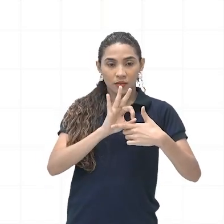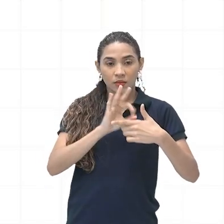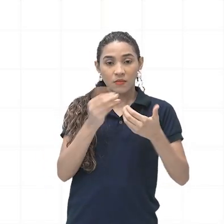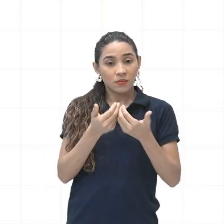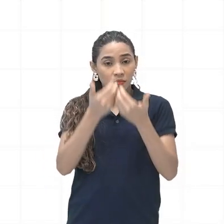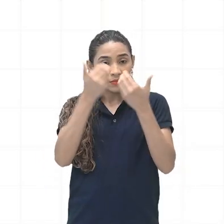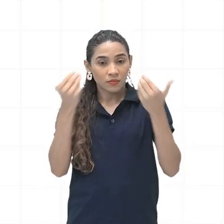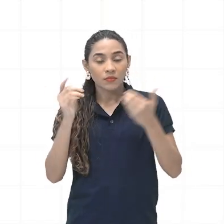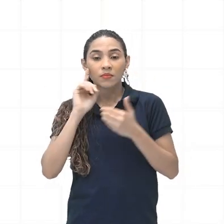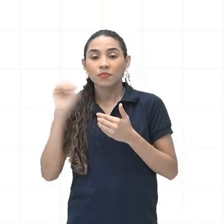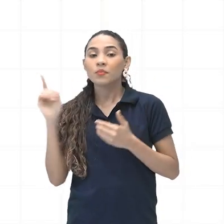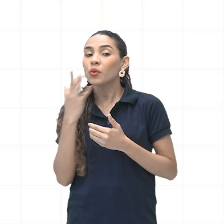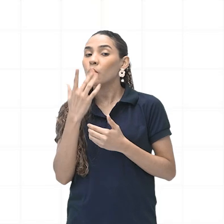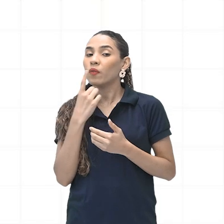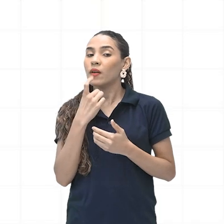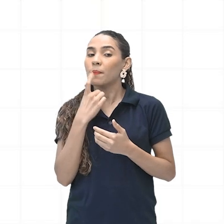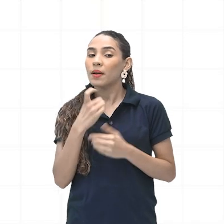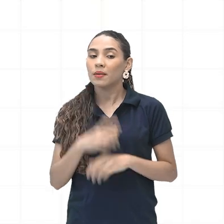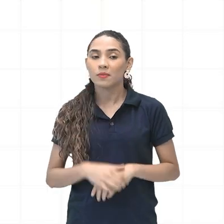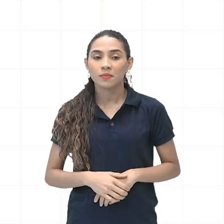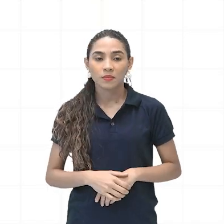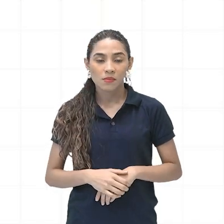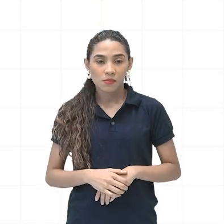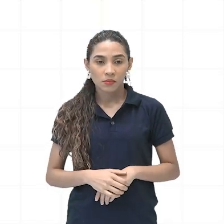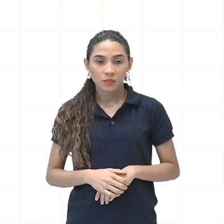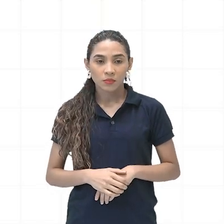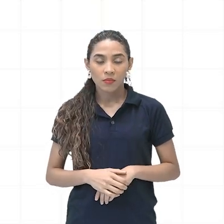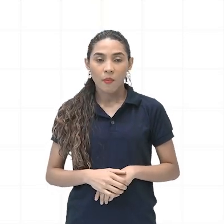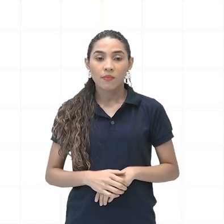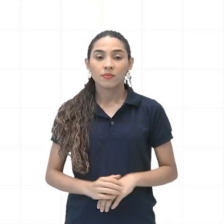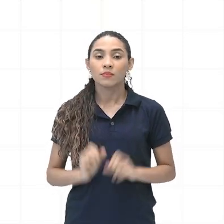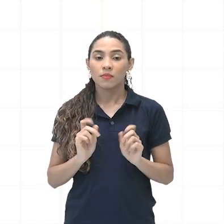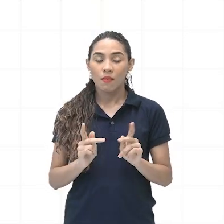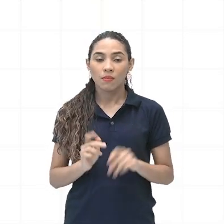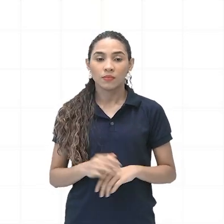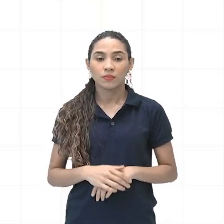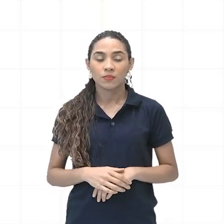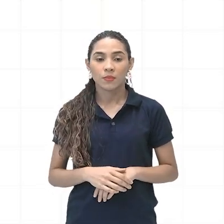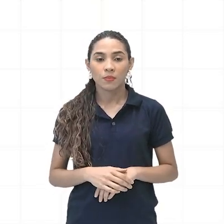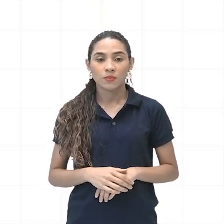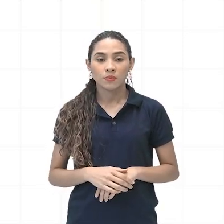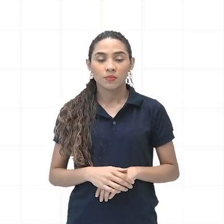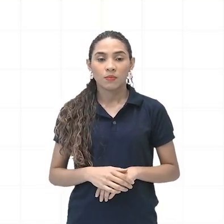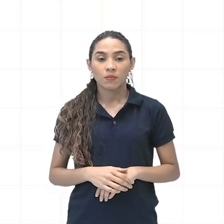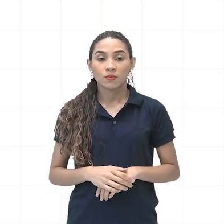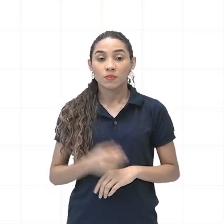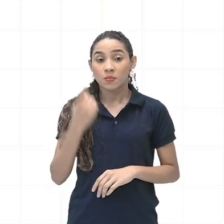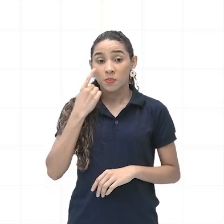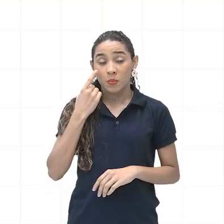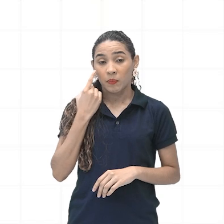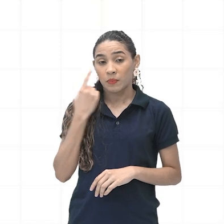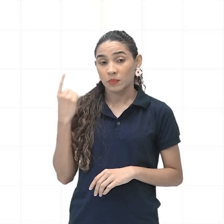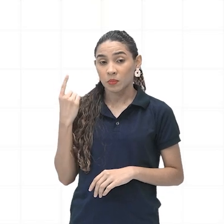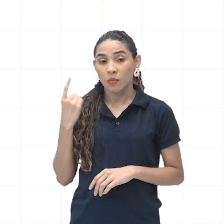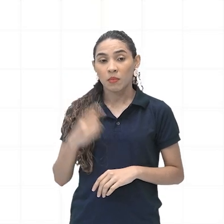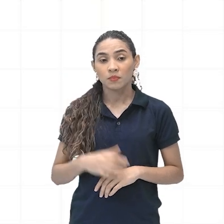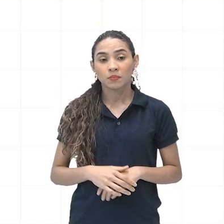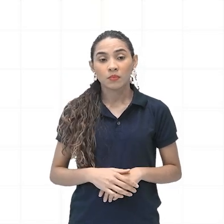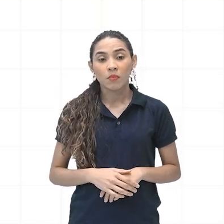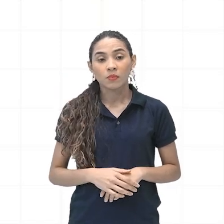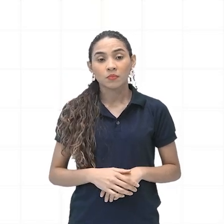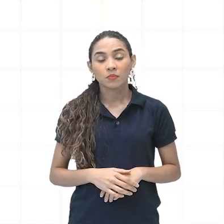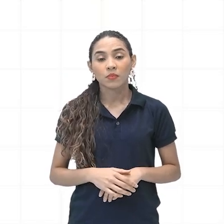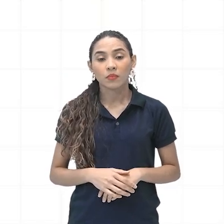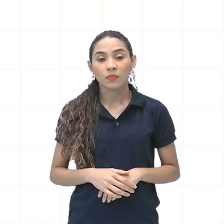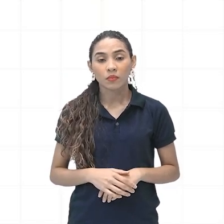ó. Muito bem. Então, vamos lá, professor. Olhando o triângulo grande,